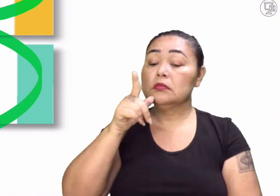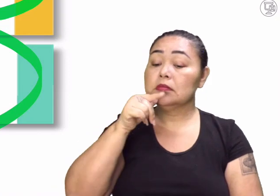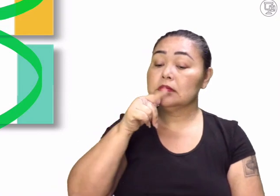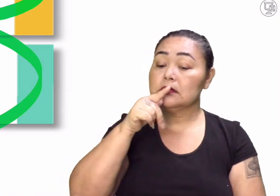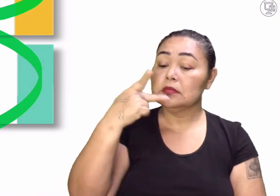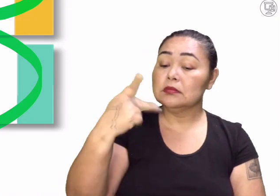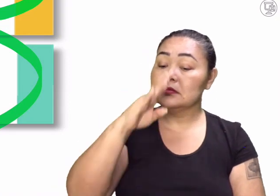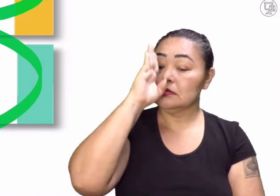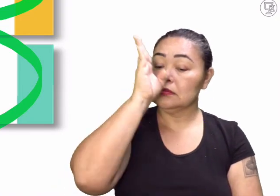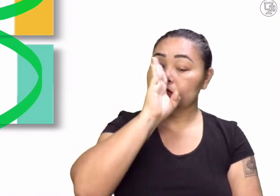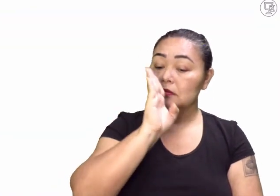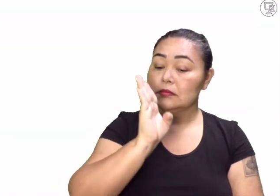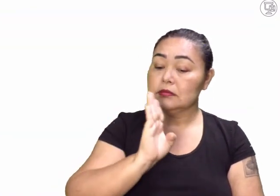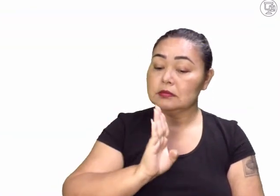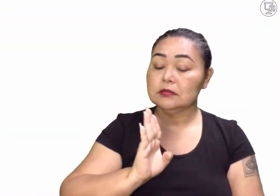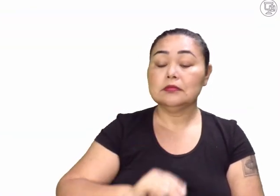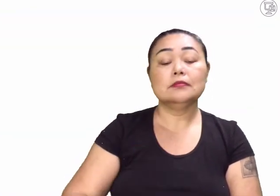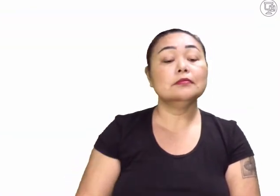Brasil.